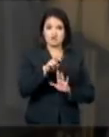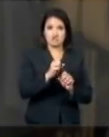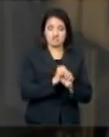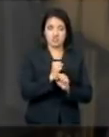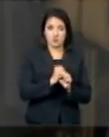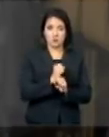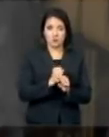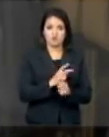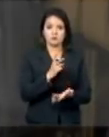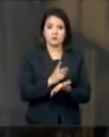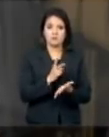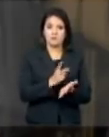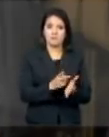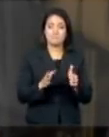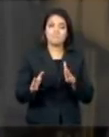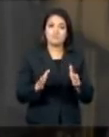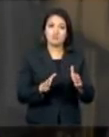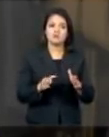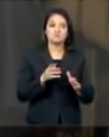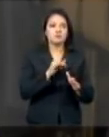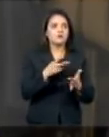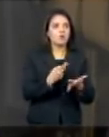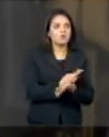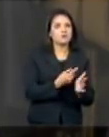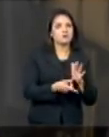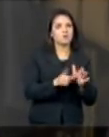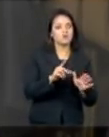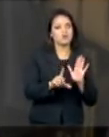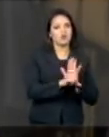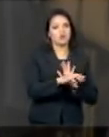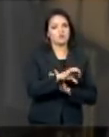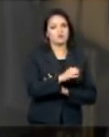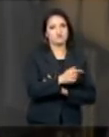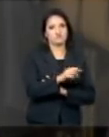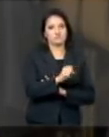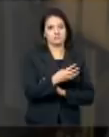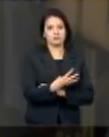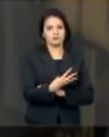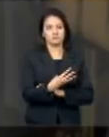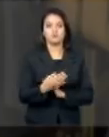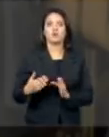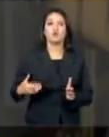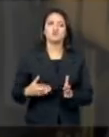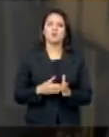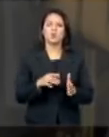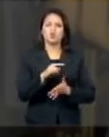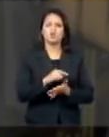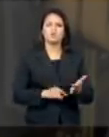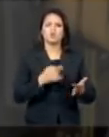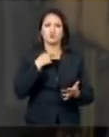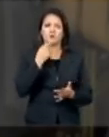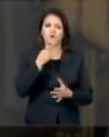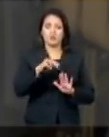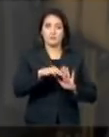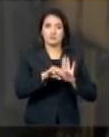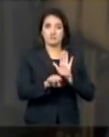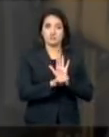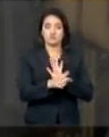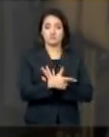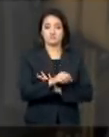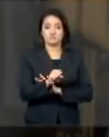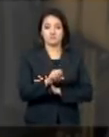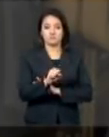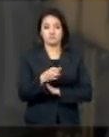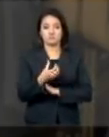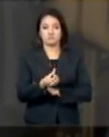à lei 9784 este último a corda que é o quadro que agora referir é uma nova segurança 28 862